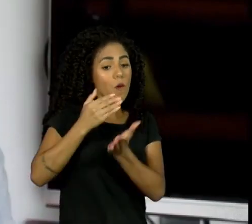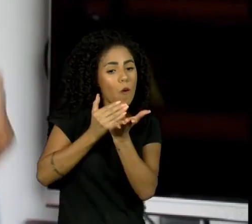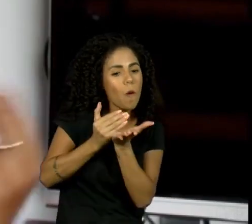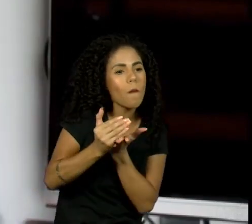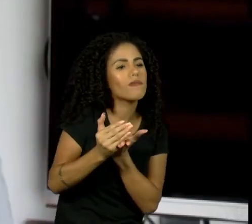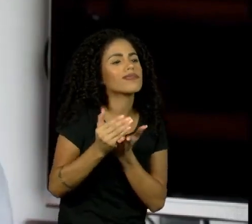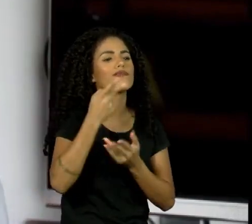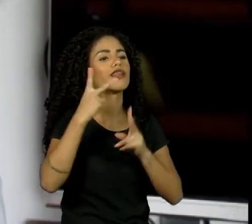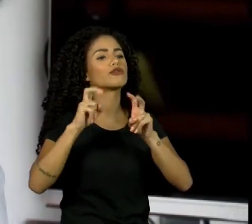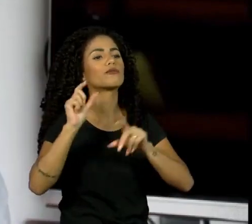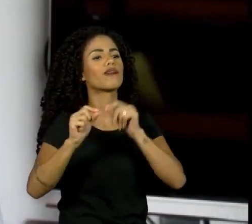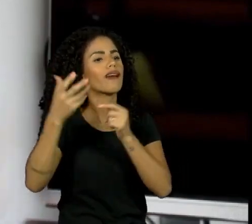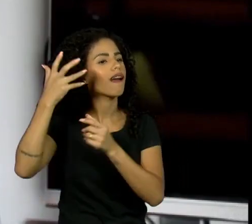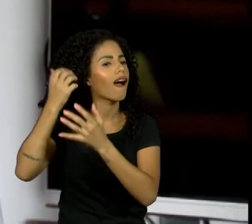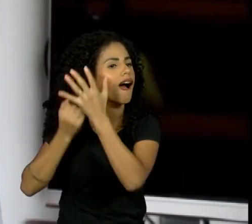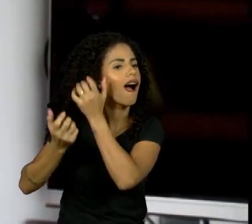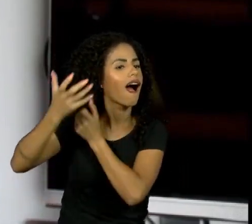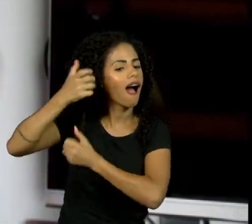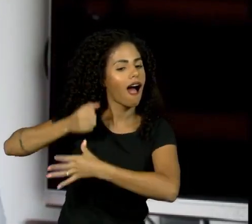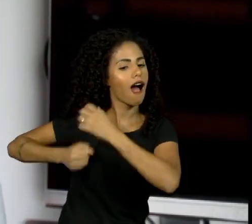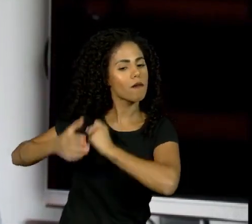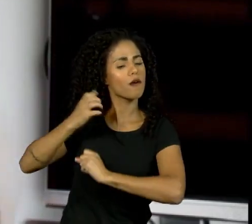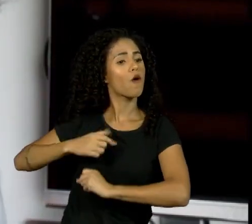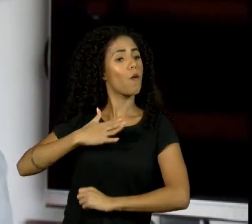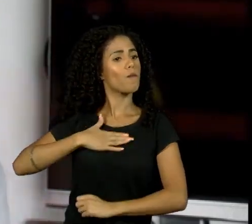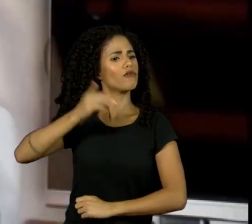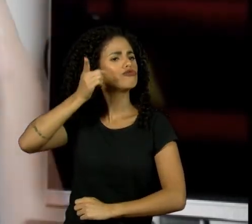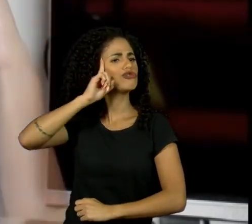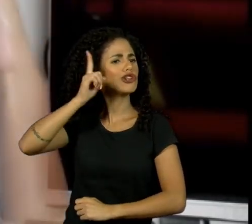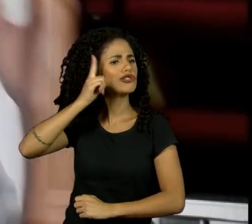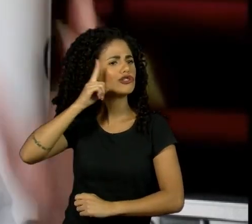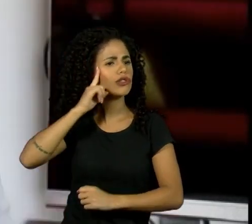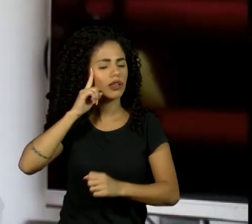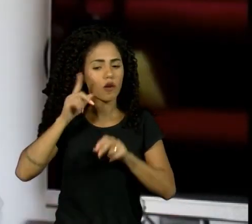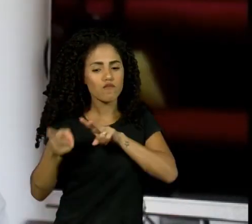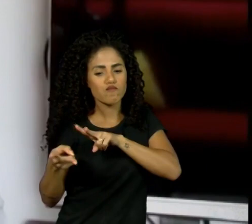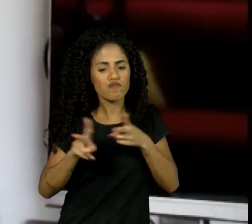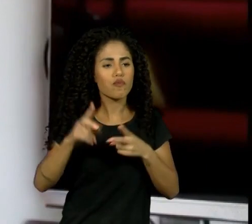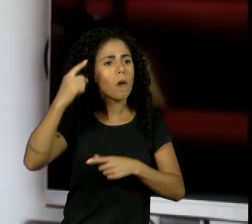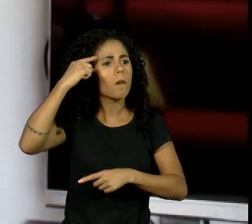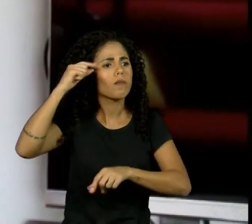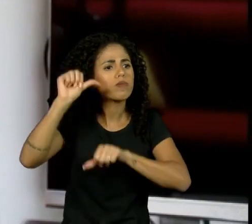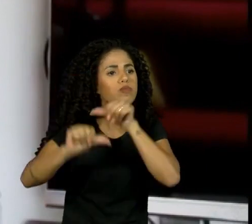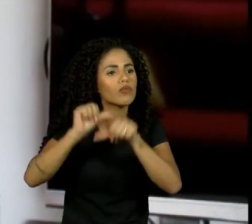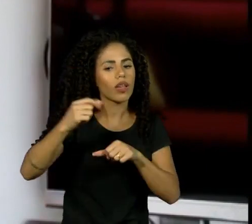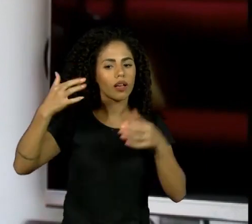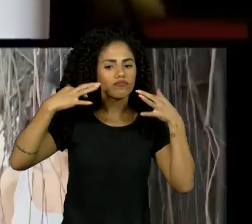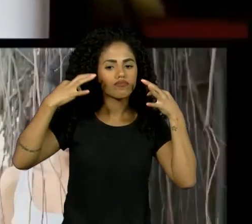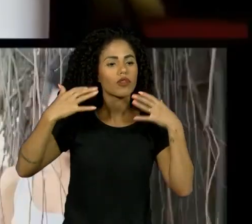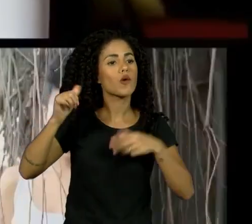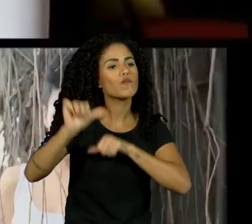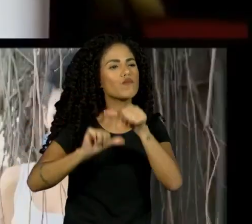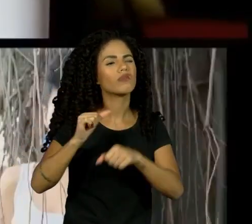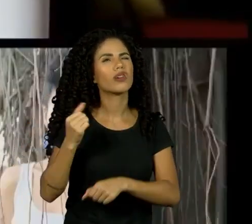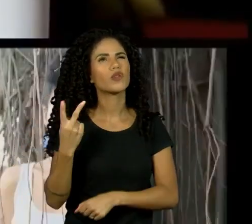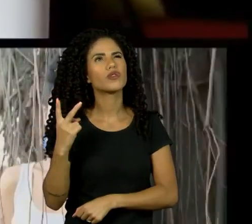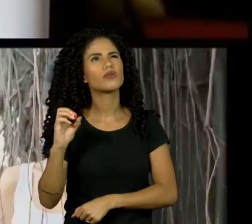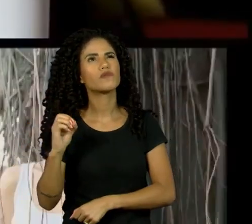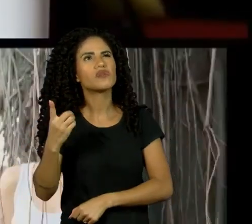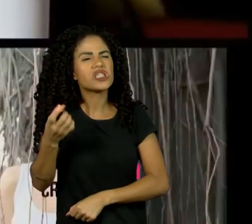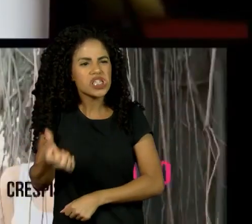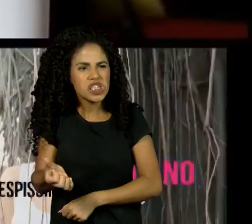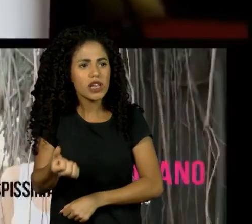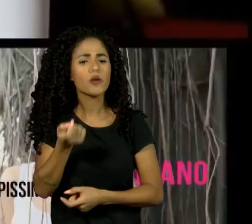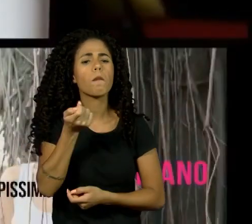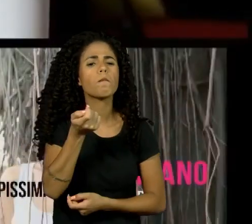comecei falando de cabelo, comecei a mostrar a minha rotina da transição capilar, porque naquela época não tinha ninguém, era 2016, tinha pouquíssimas